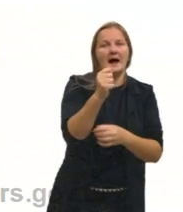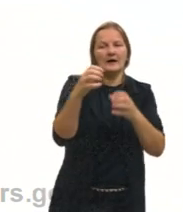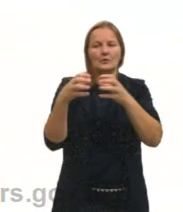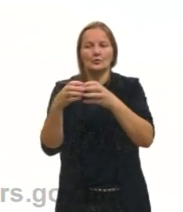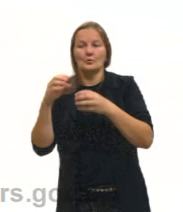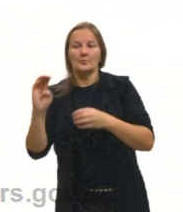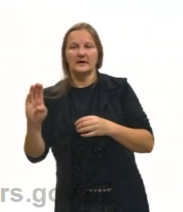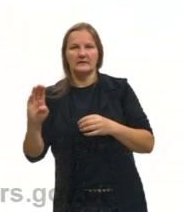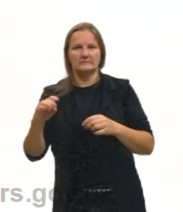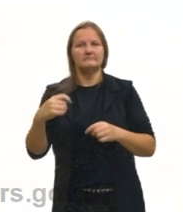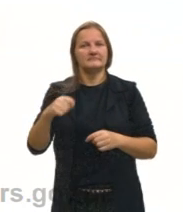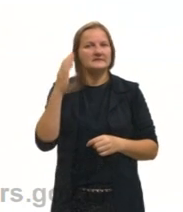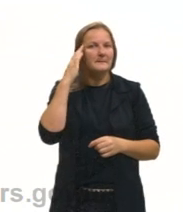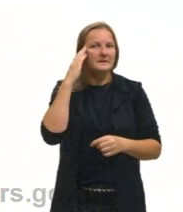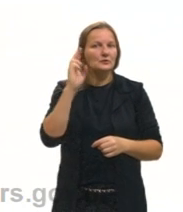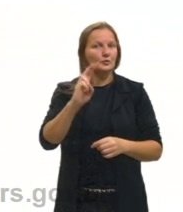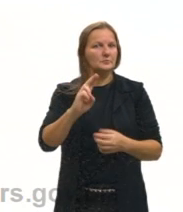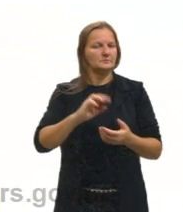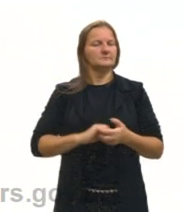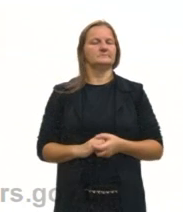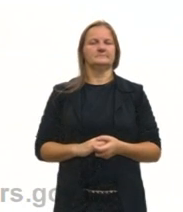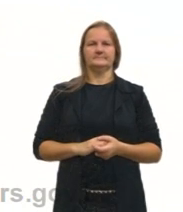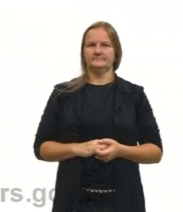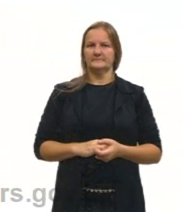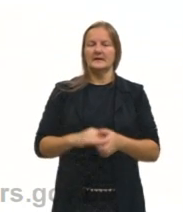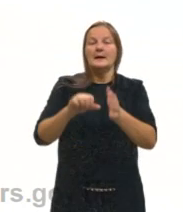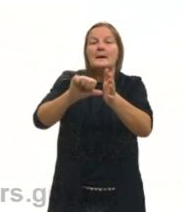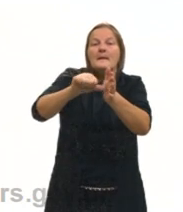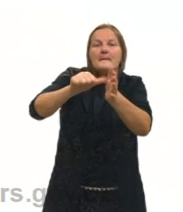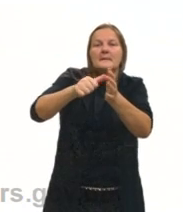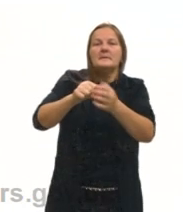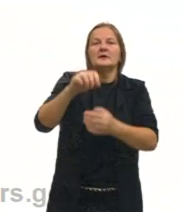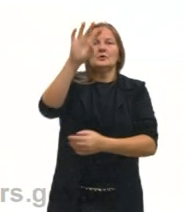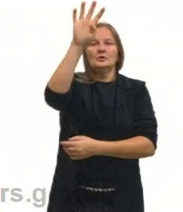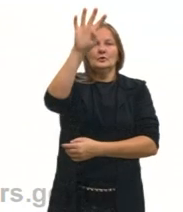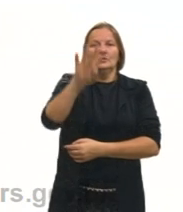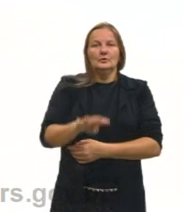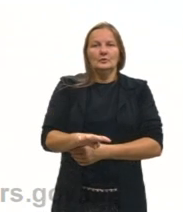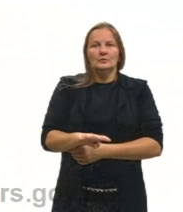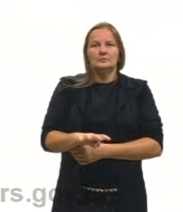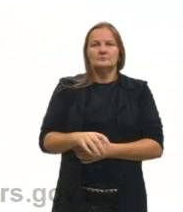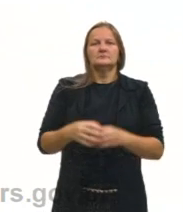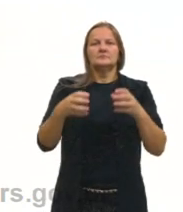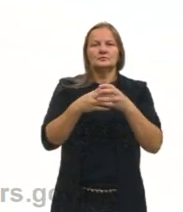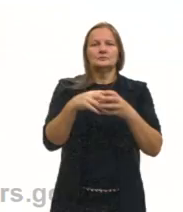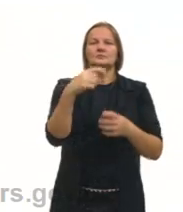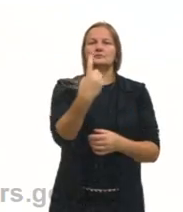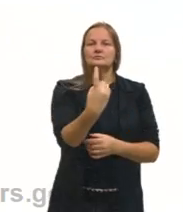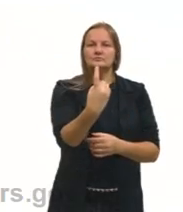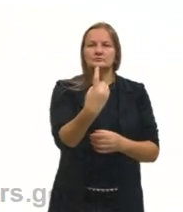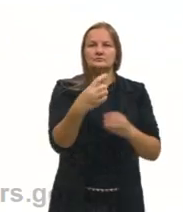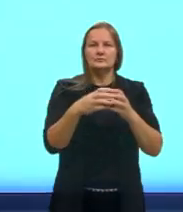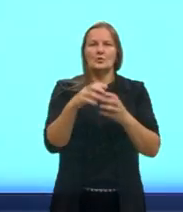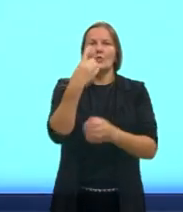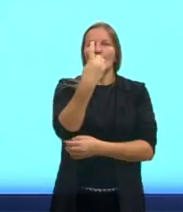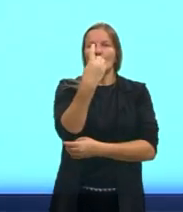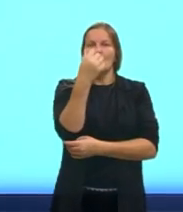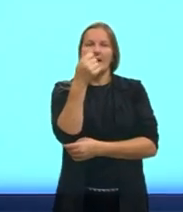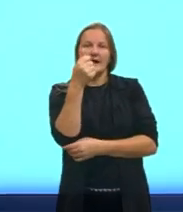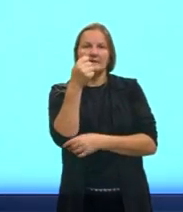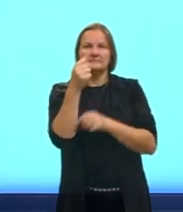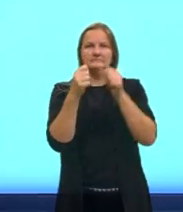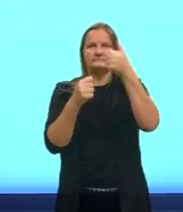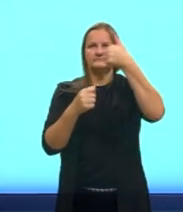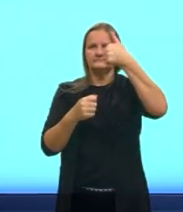anotar esses novinhos é o primeiro a primeira coluna tá o grupo ai que seria um lado aí sim Então